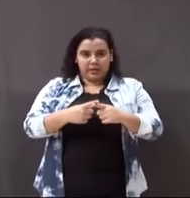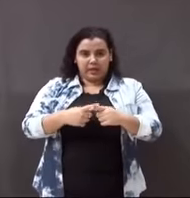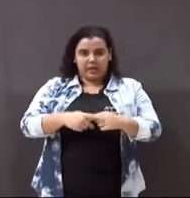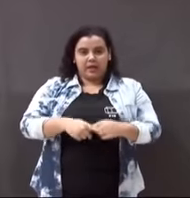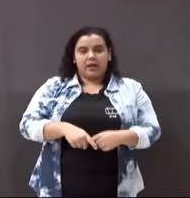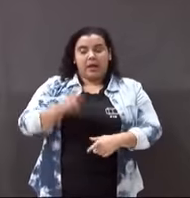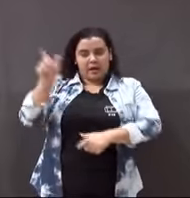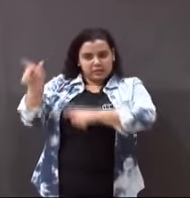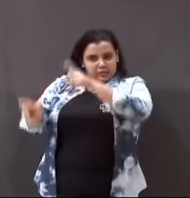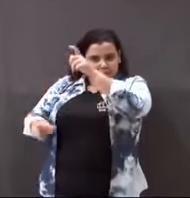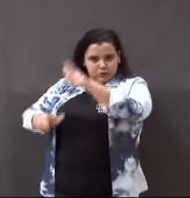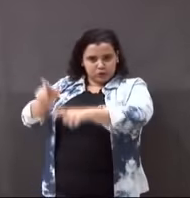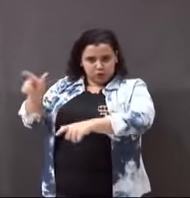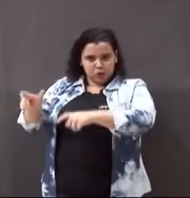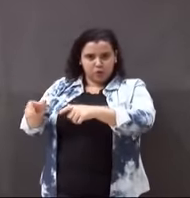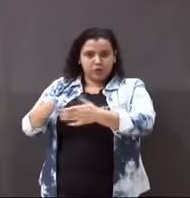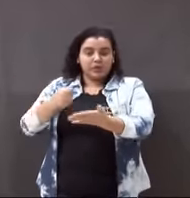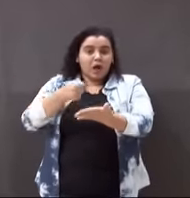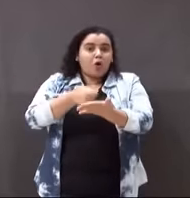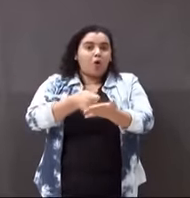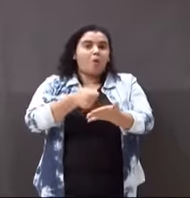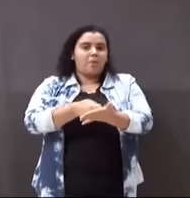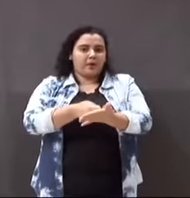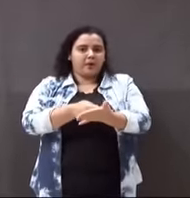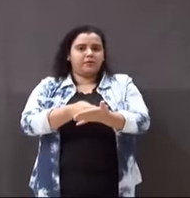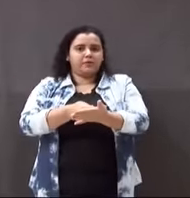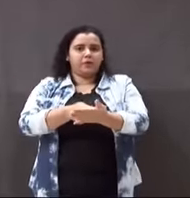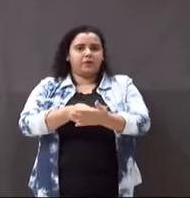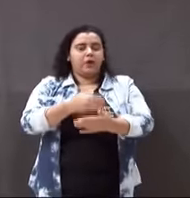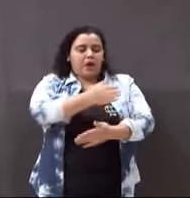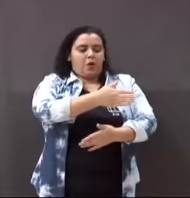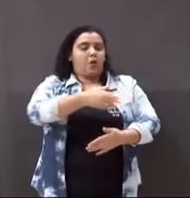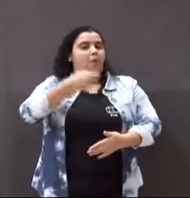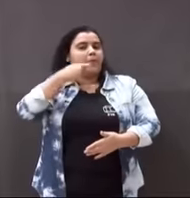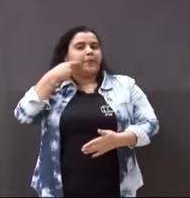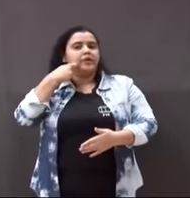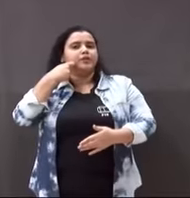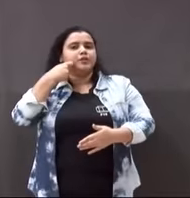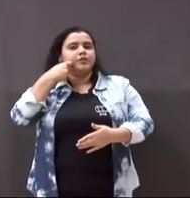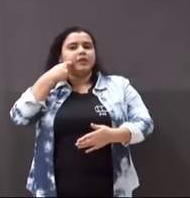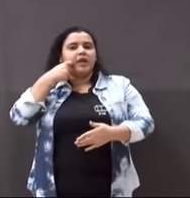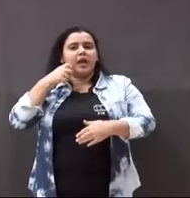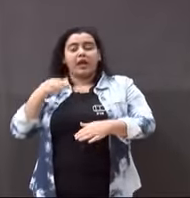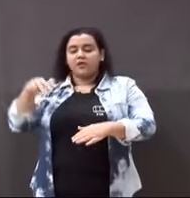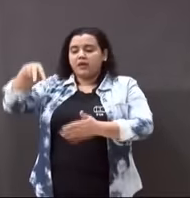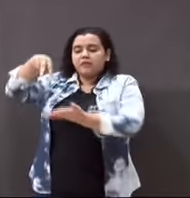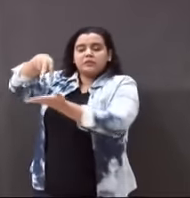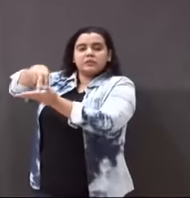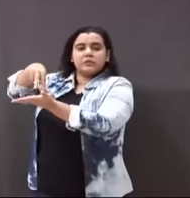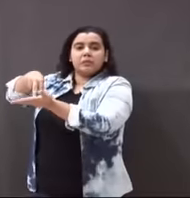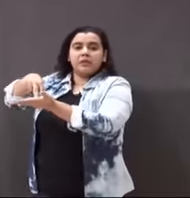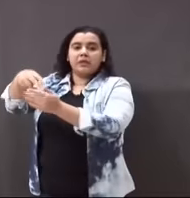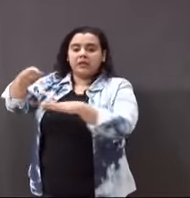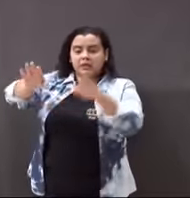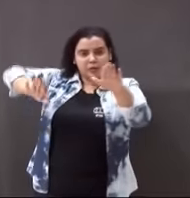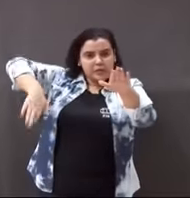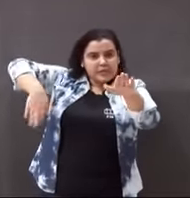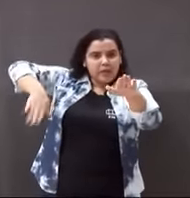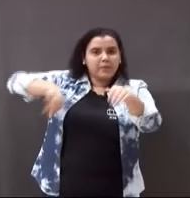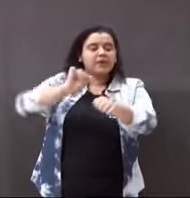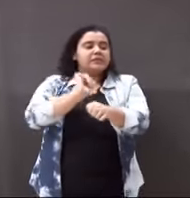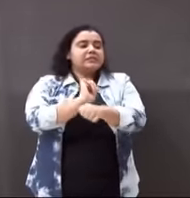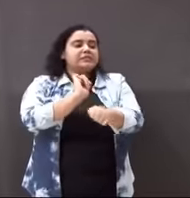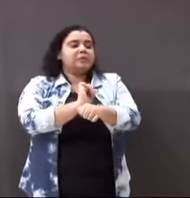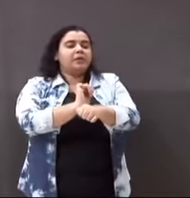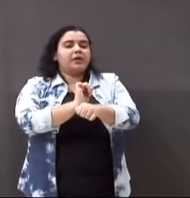e nessa encomenda a pessoa já ficava de manhã esperando o seu pescador para trazer o seu peixe. E aí Pedro agora